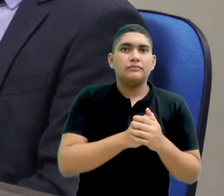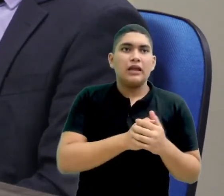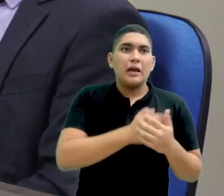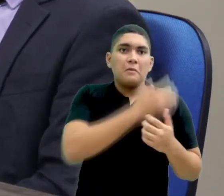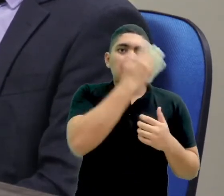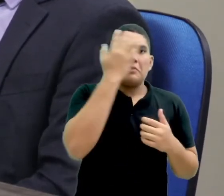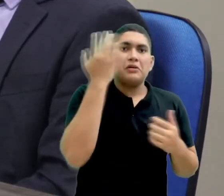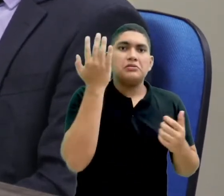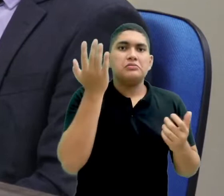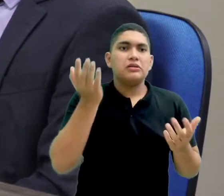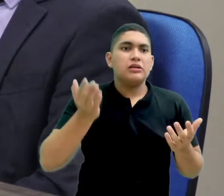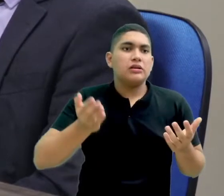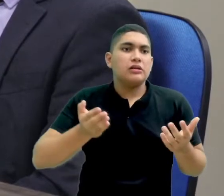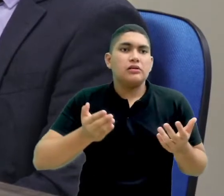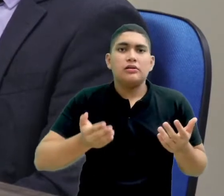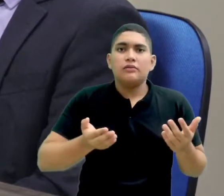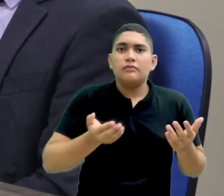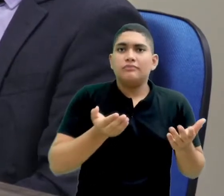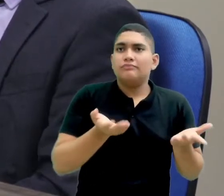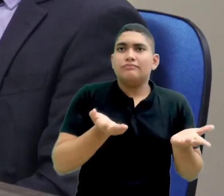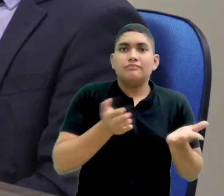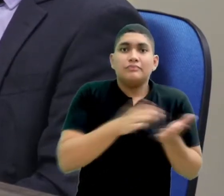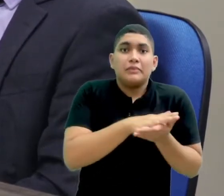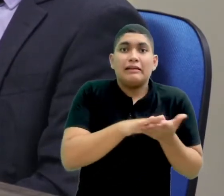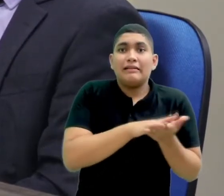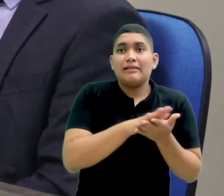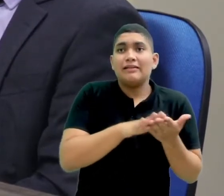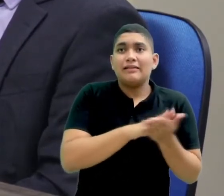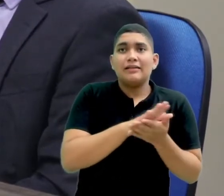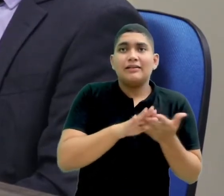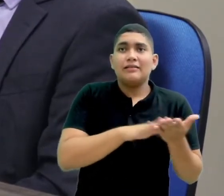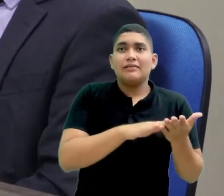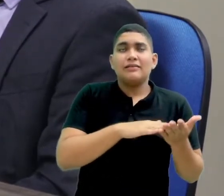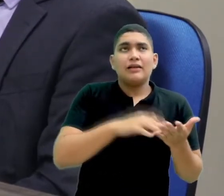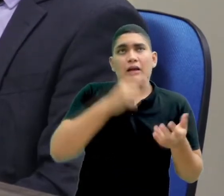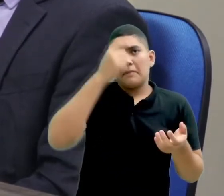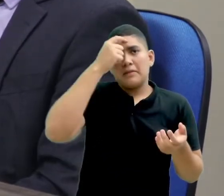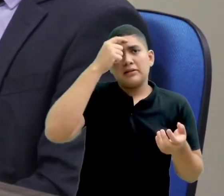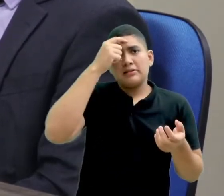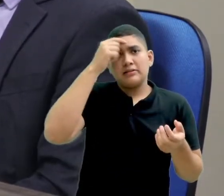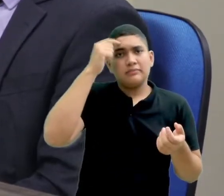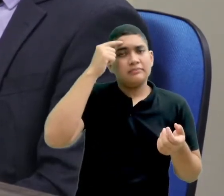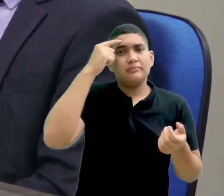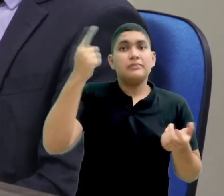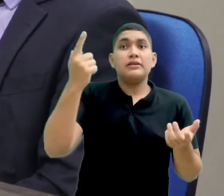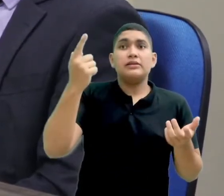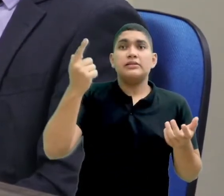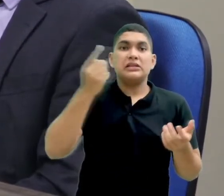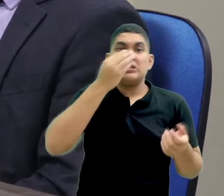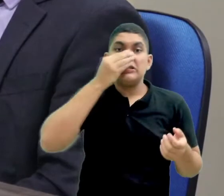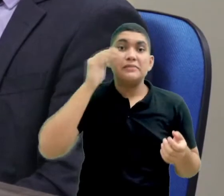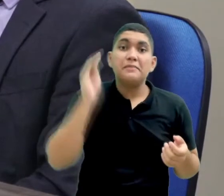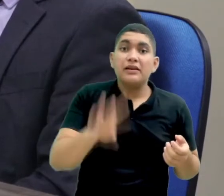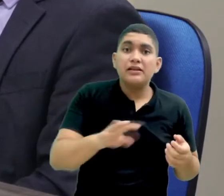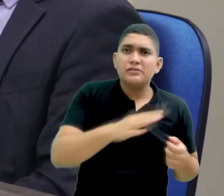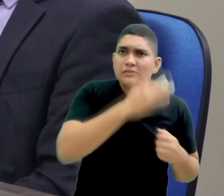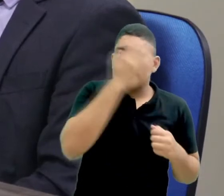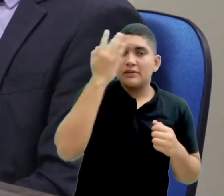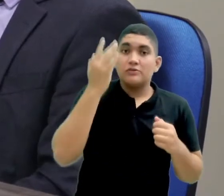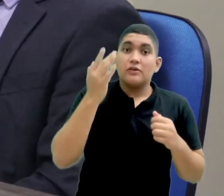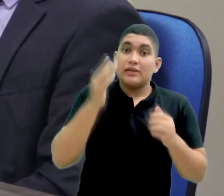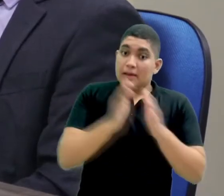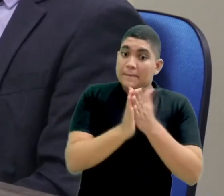e vazia, ou seja, é uma ofensa, né? Está desprezando o ser humano, uma vez que a Bíblia Sagrada vai